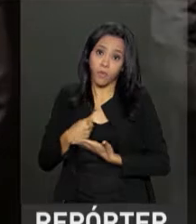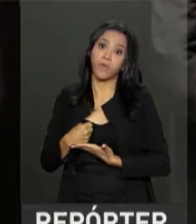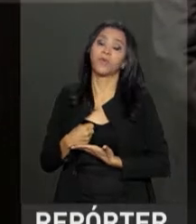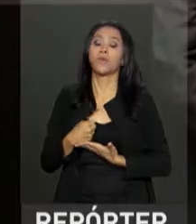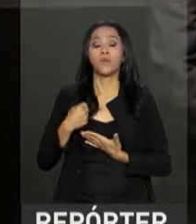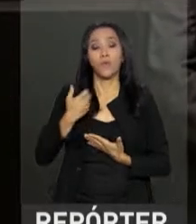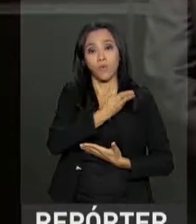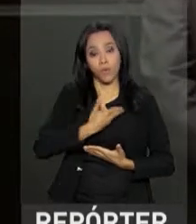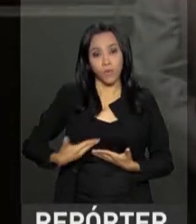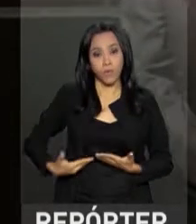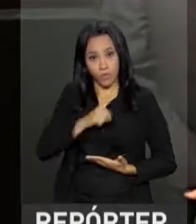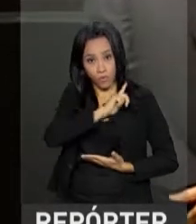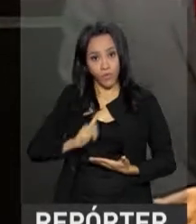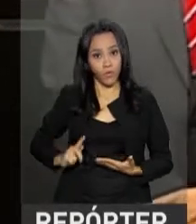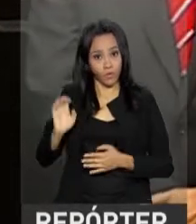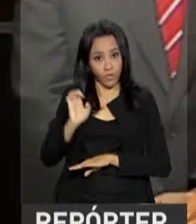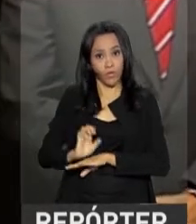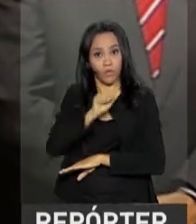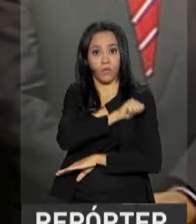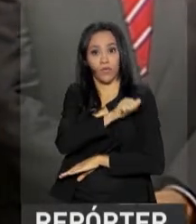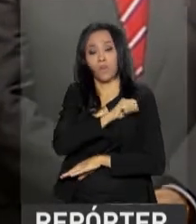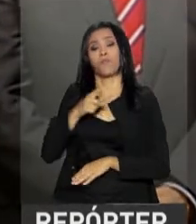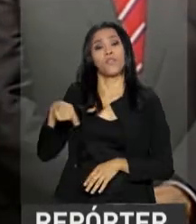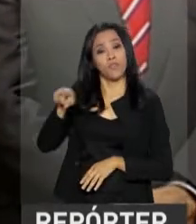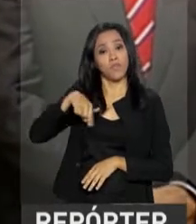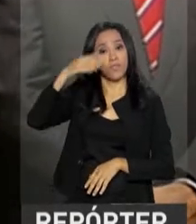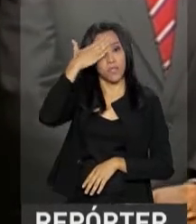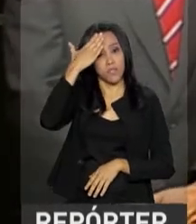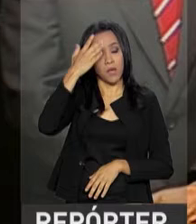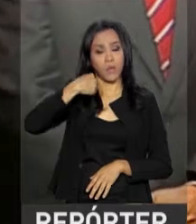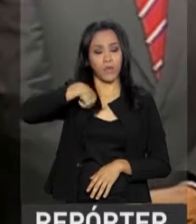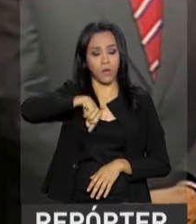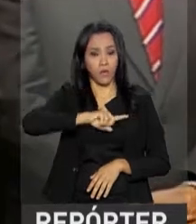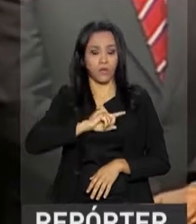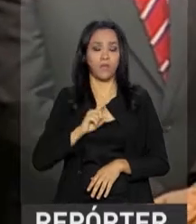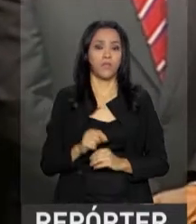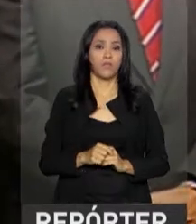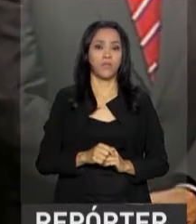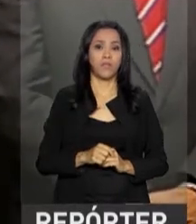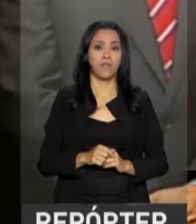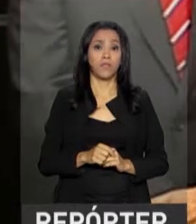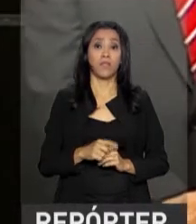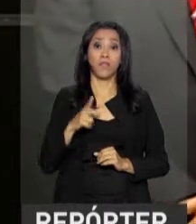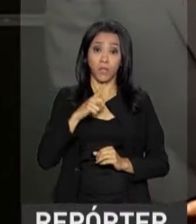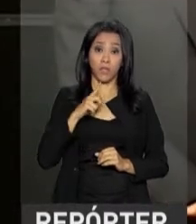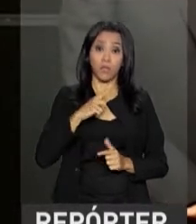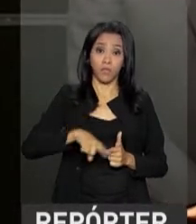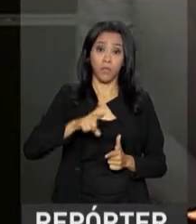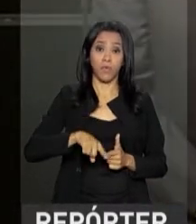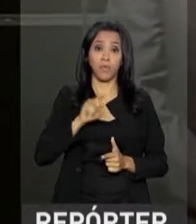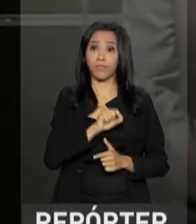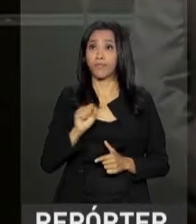pezão mas também vocês sabem que nós estamos enfrentando esta questão em todo o brasil na